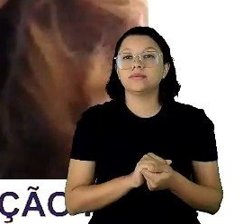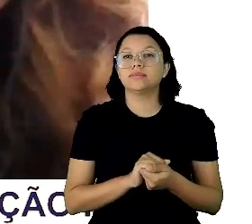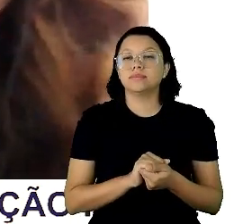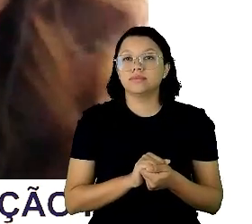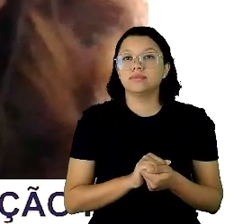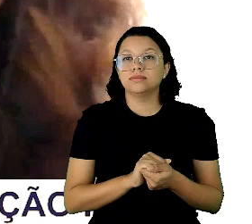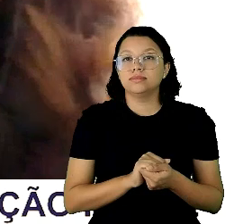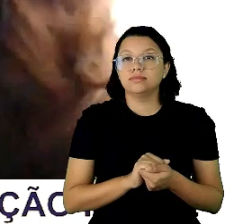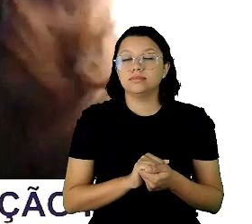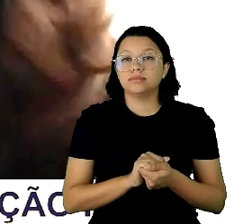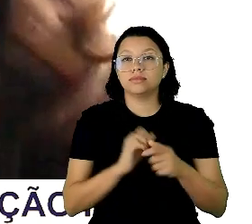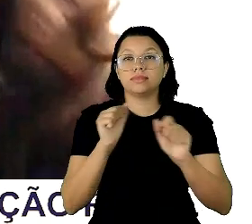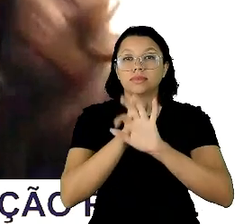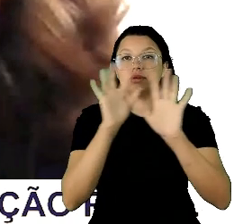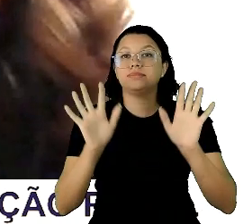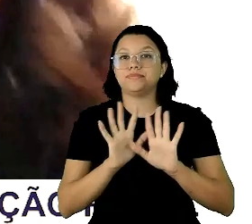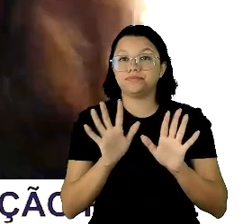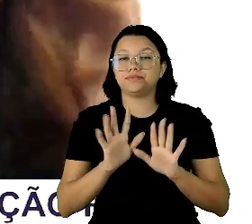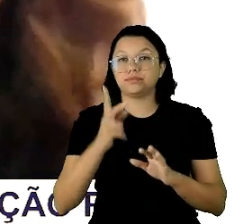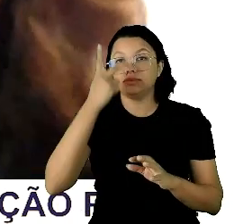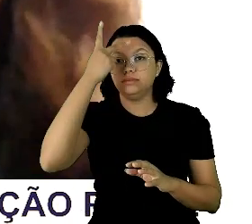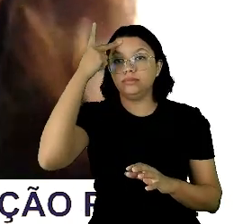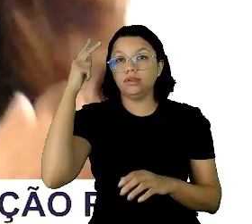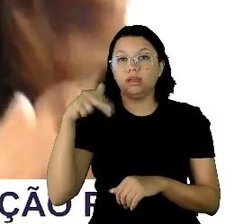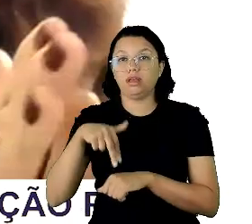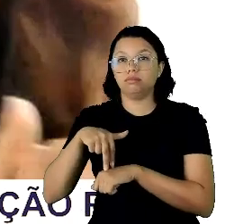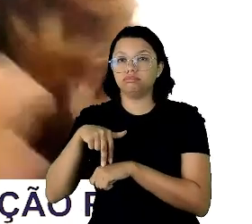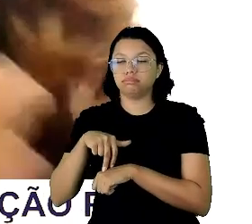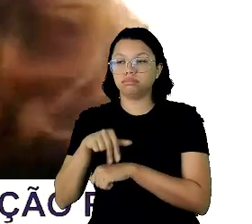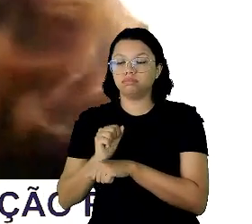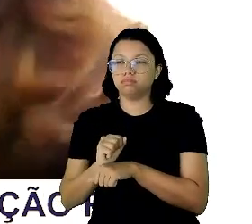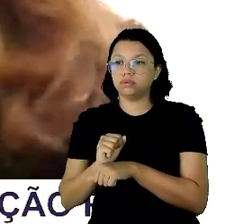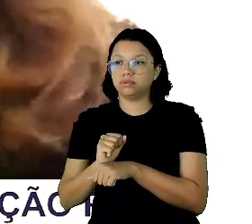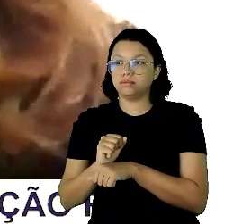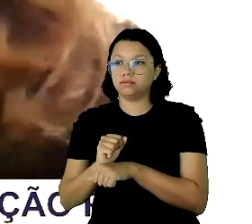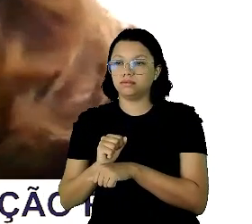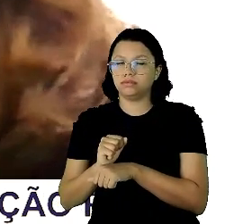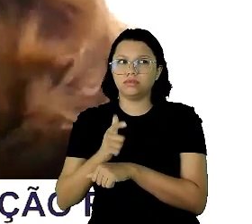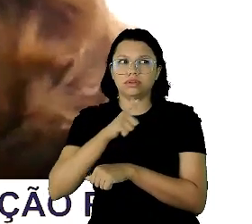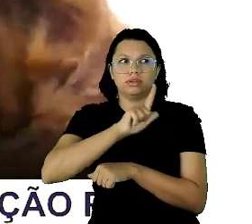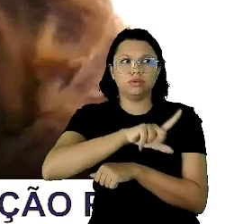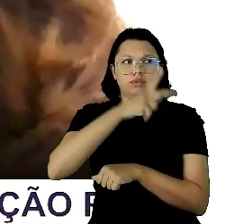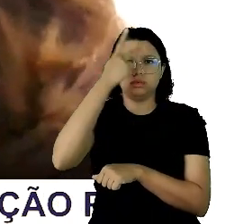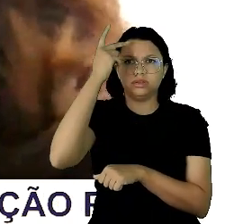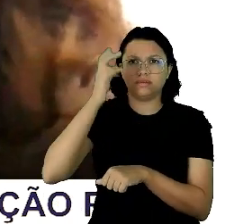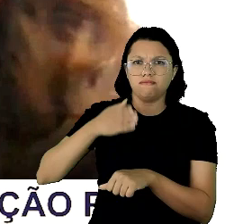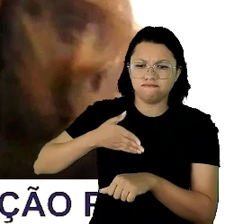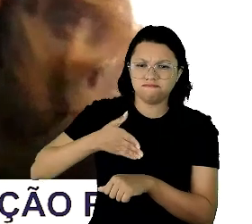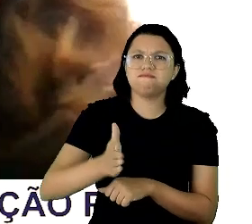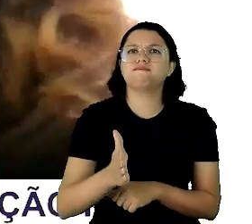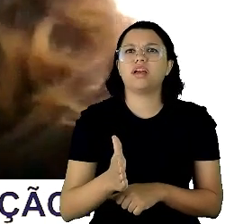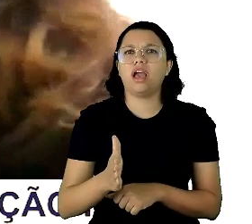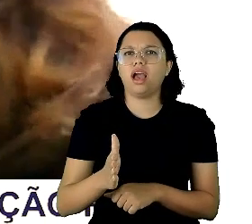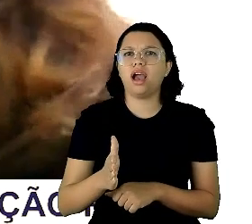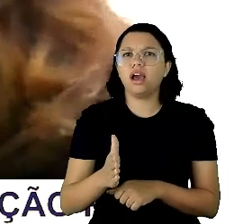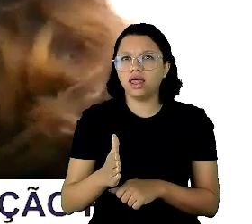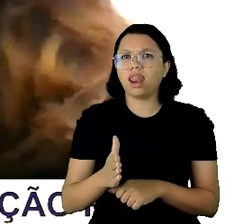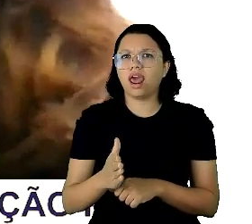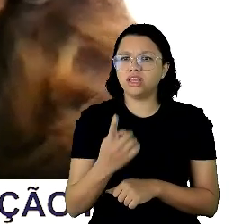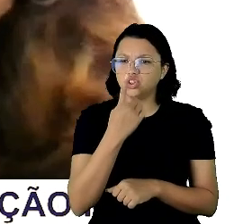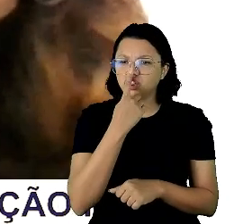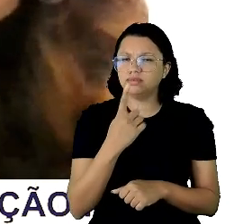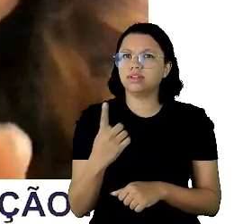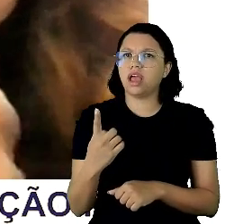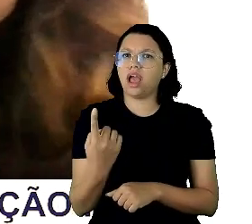claro. A pessoa está quieta no canto dela e o outro vai lá, invade o espaço dela, invade a